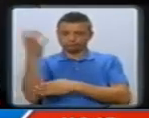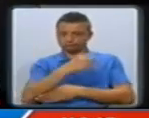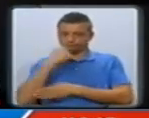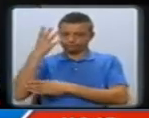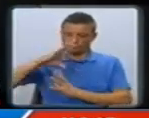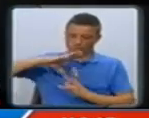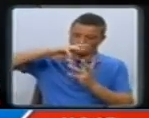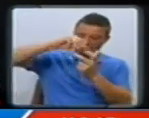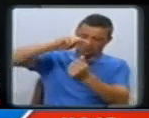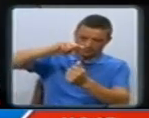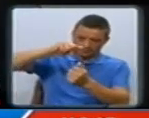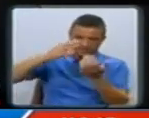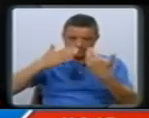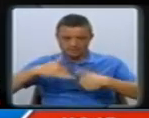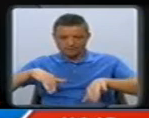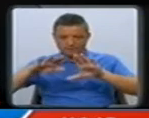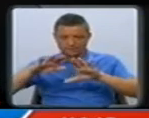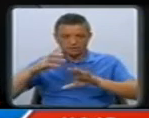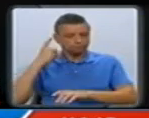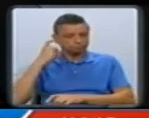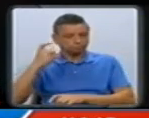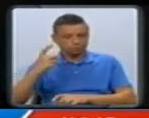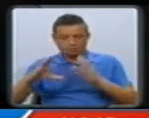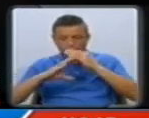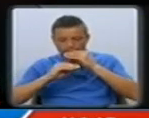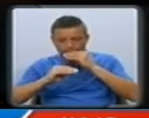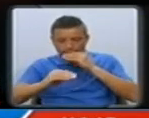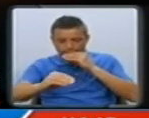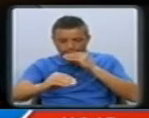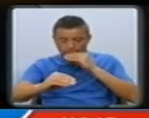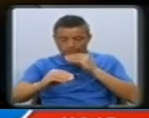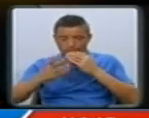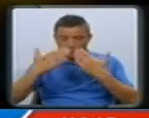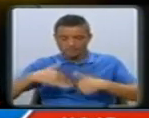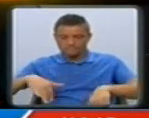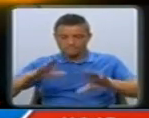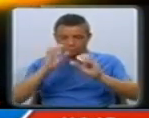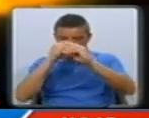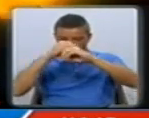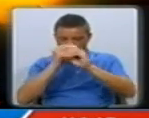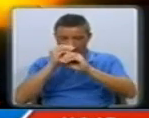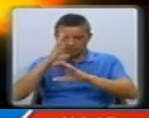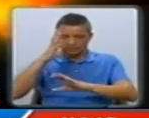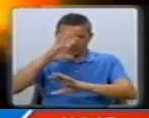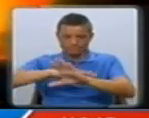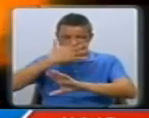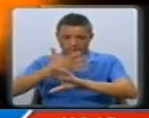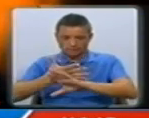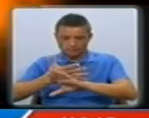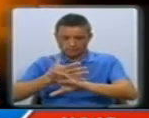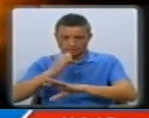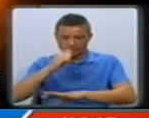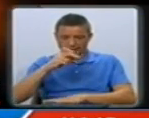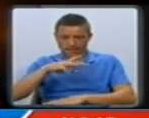E, subitamente, as ondas de rádio calaram-se. E o Fermi captou 5 vezes mais radiação gama, a